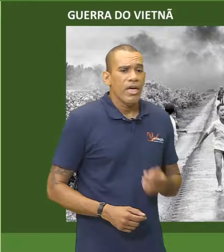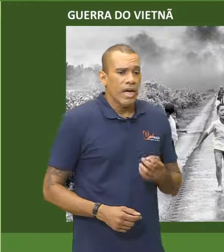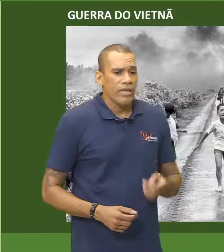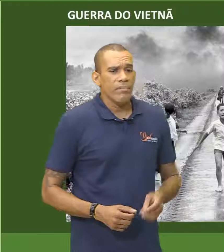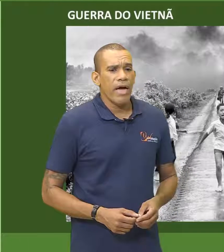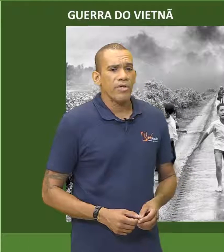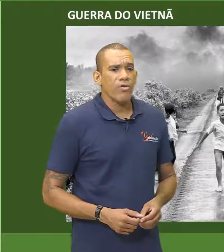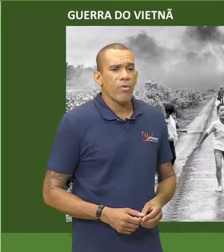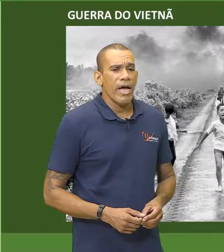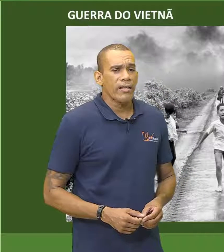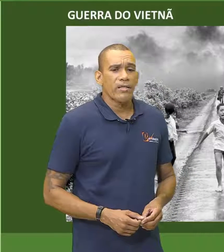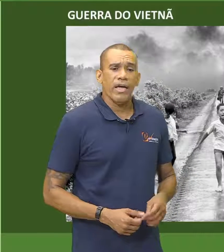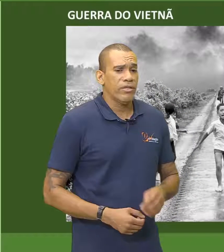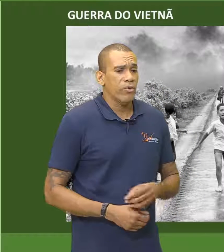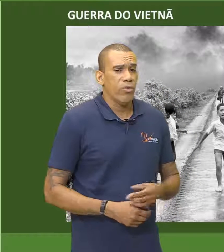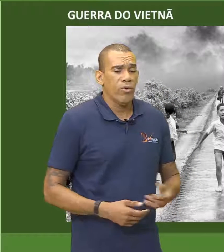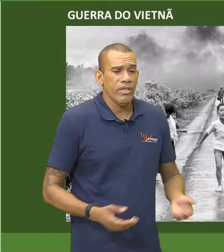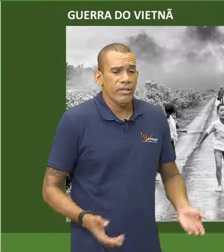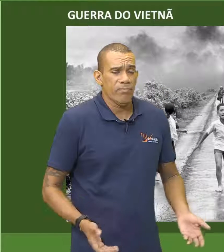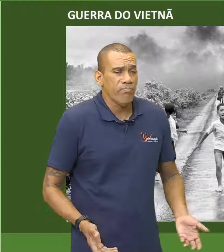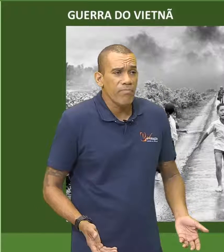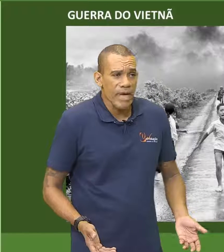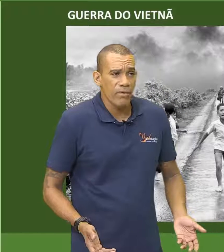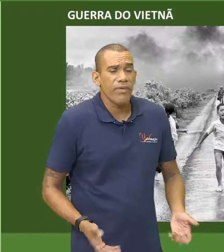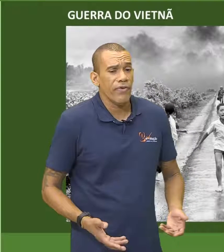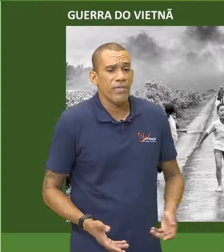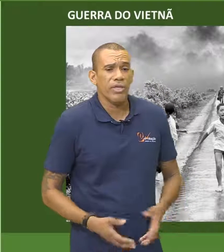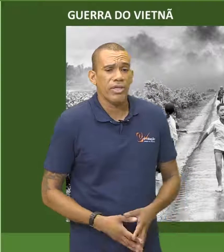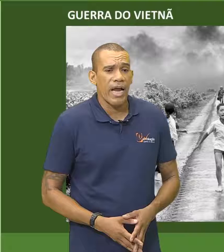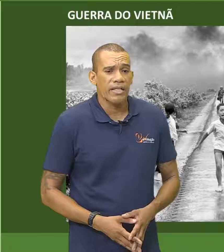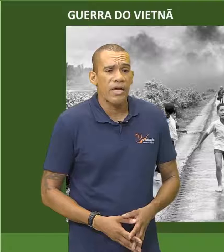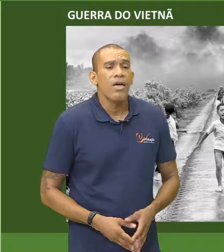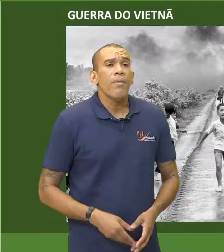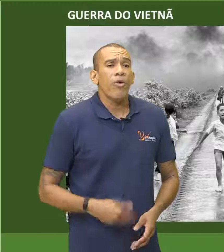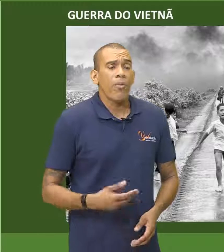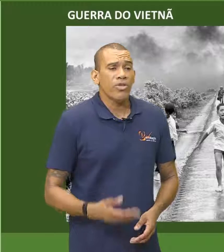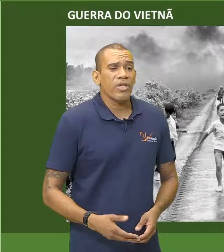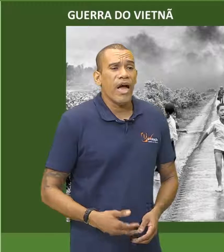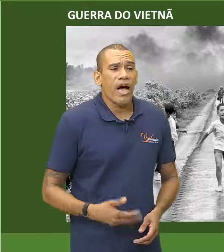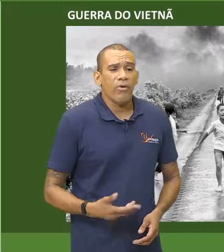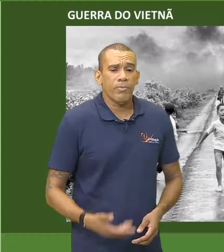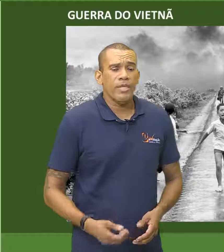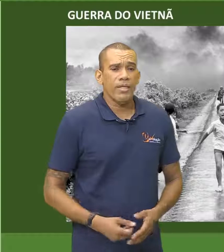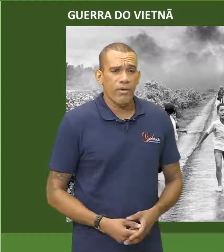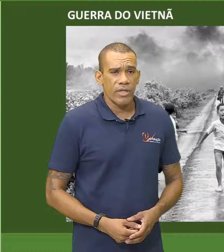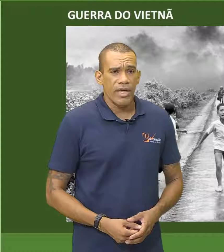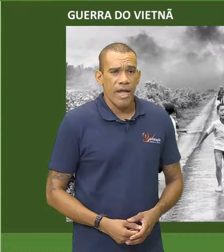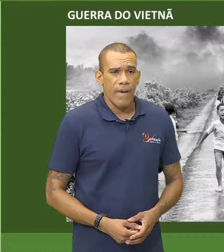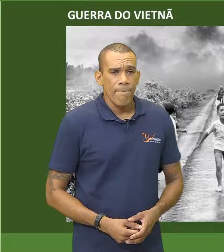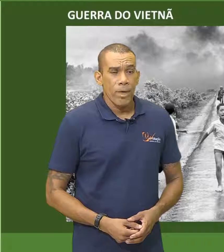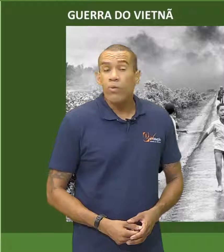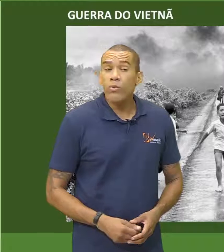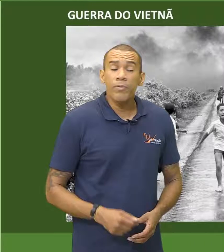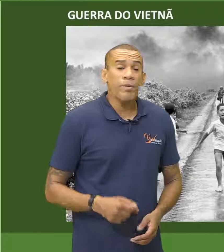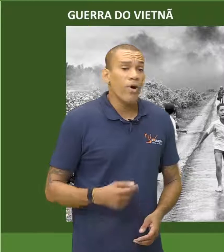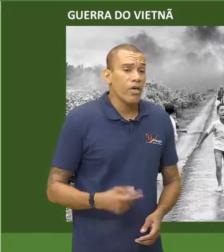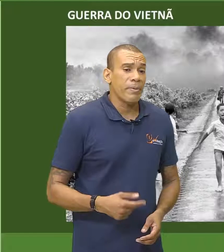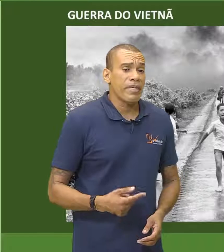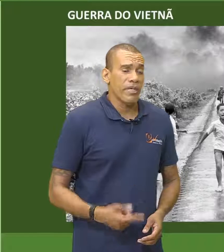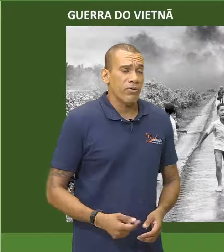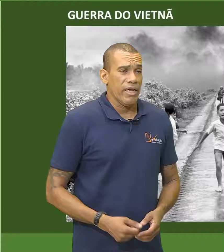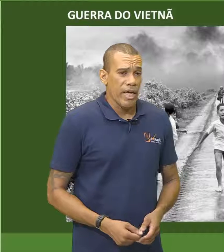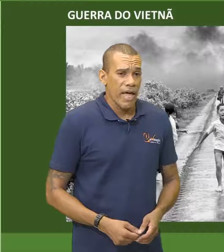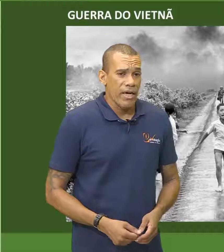diretamente as imagens como essas, que ela se tornou meio que infelizmente clássica, por mostrar os pesadelos da guerra. Um dos